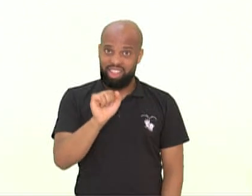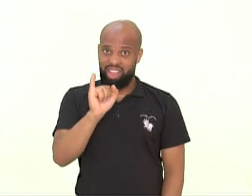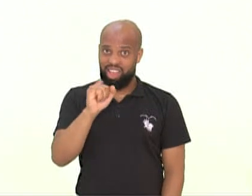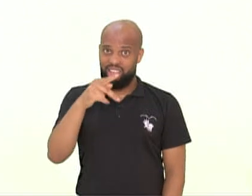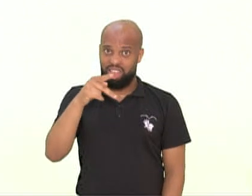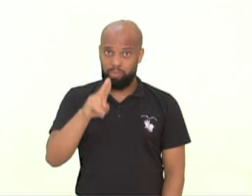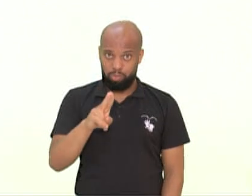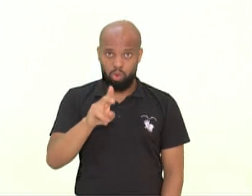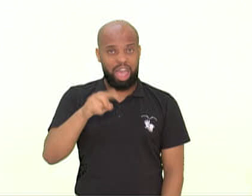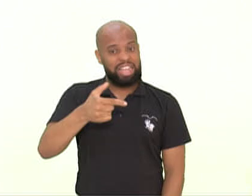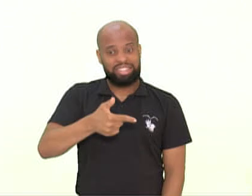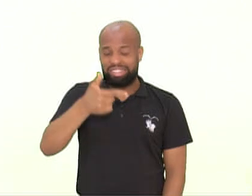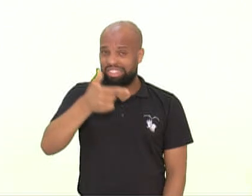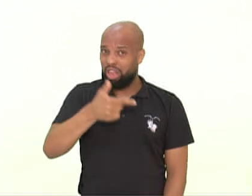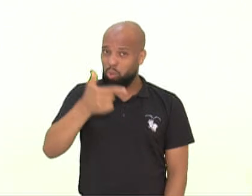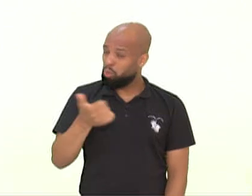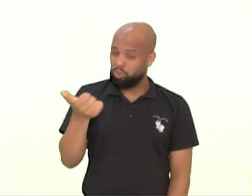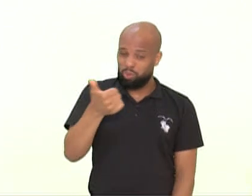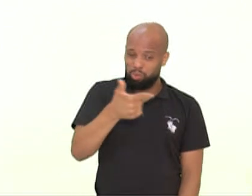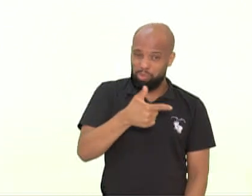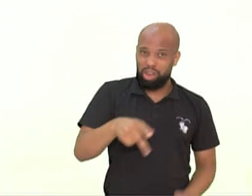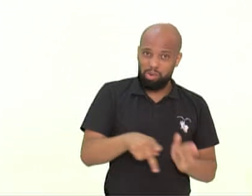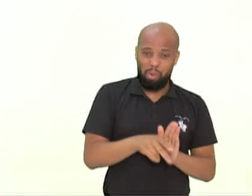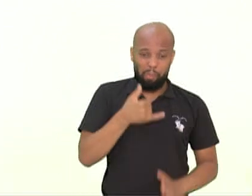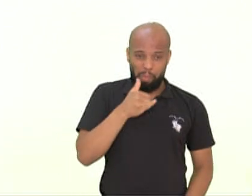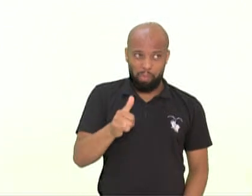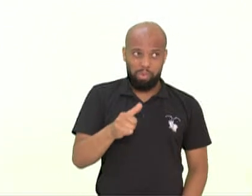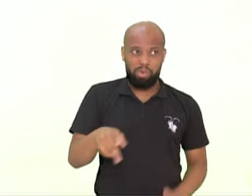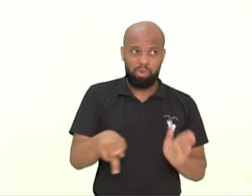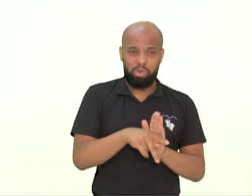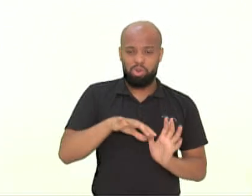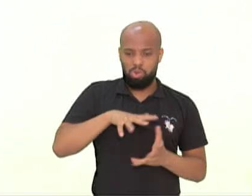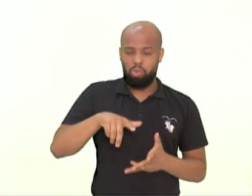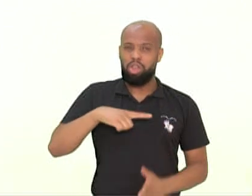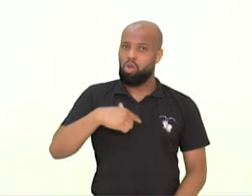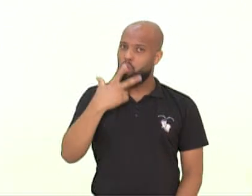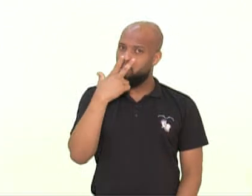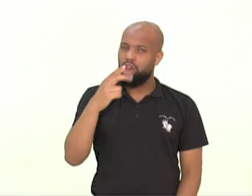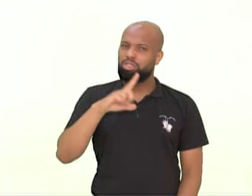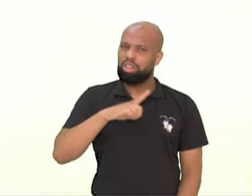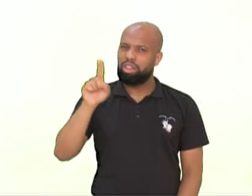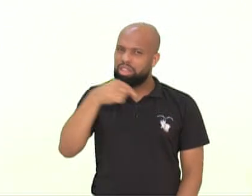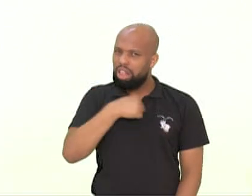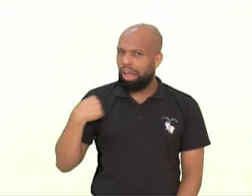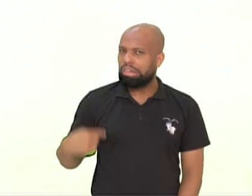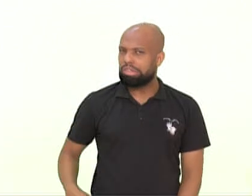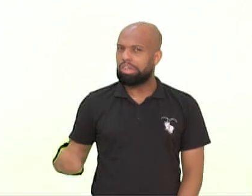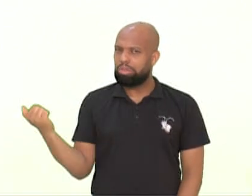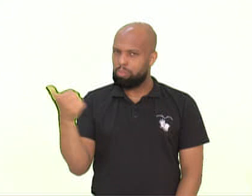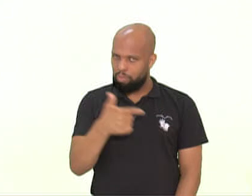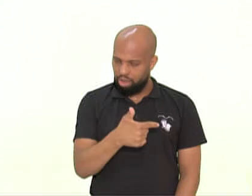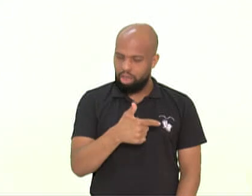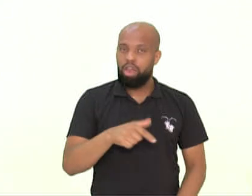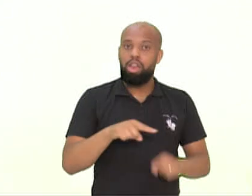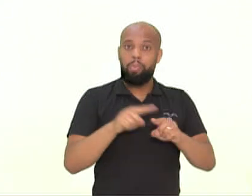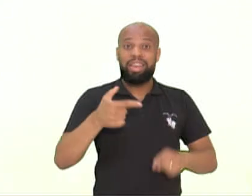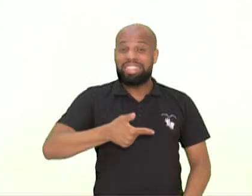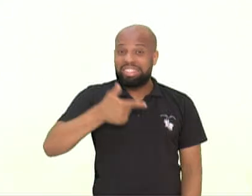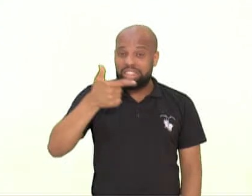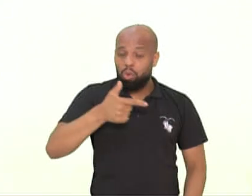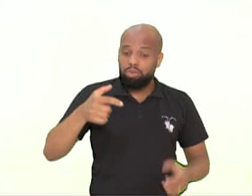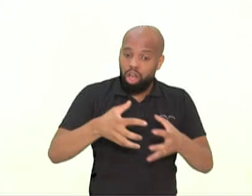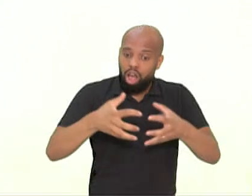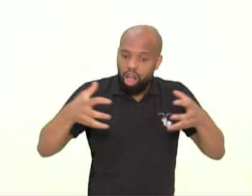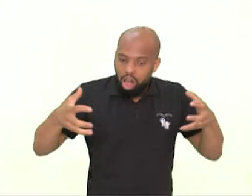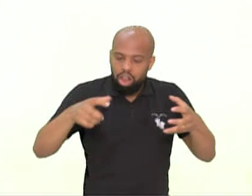lá na China, né? De Três Gargantas, se eu não me engano, né? Mas a segunda é Itaipu, que